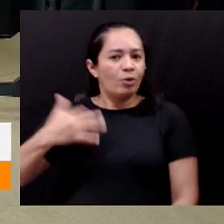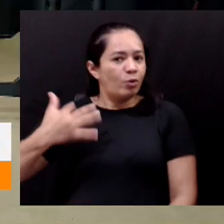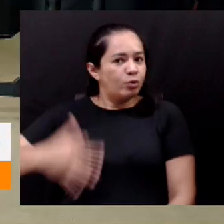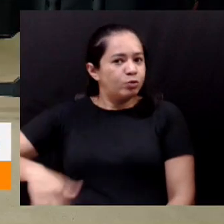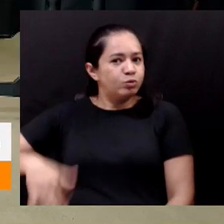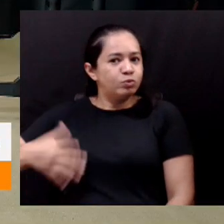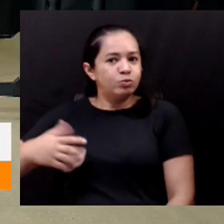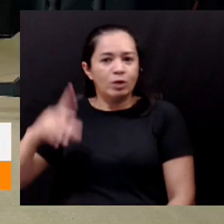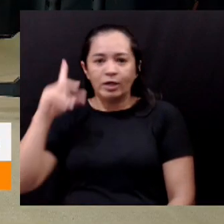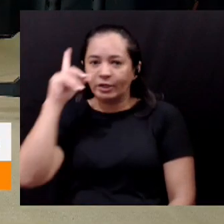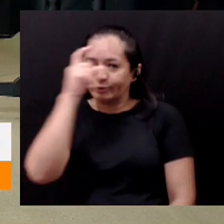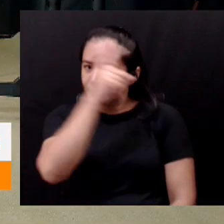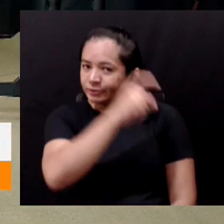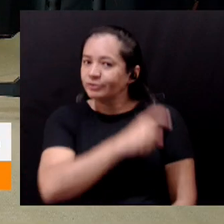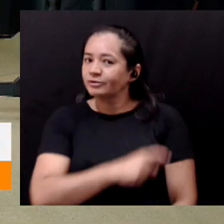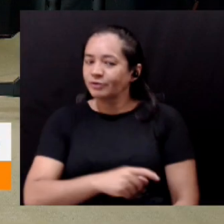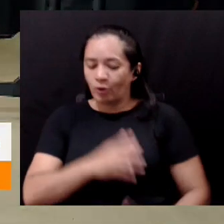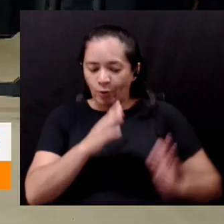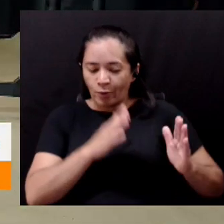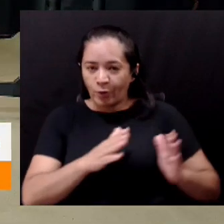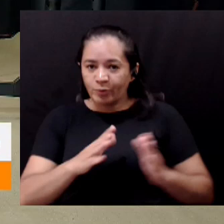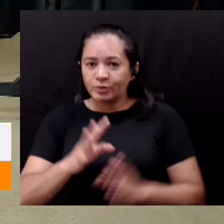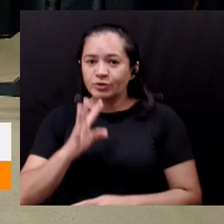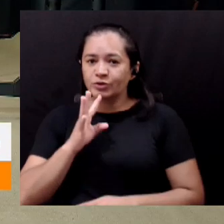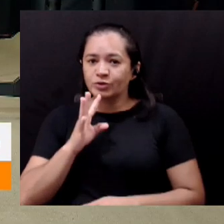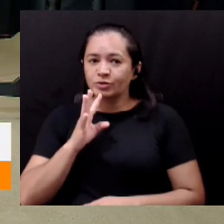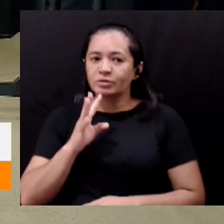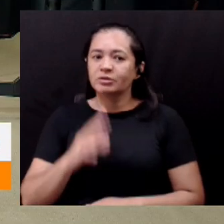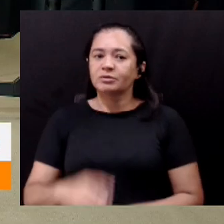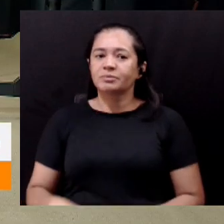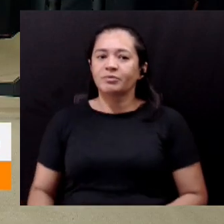de autoconhecimento, ele é muito dolorido. Eu te confesso que eu estou num